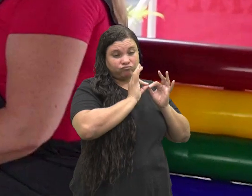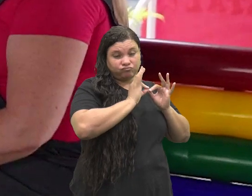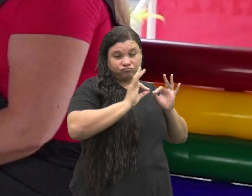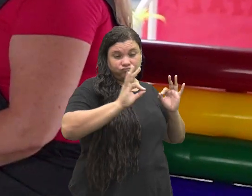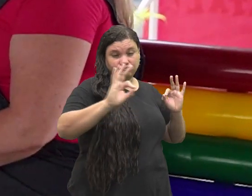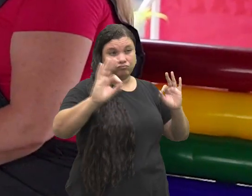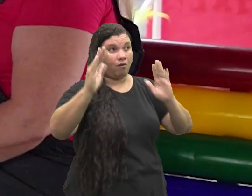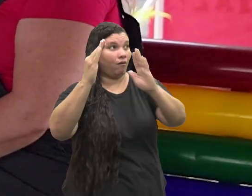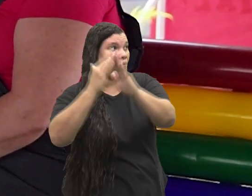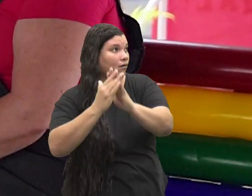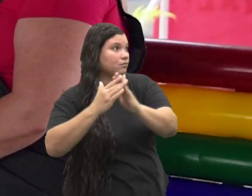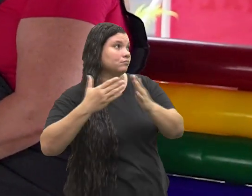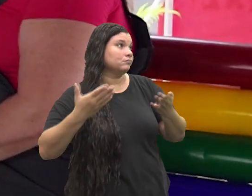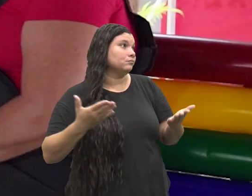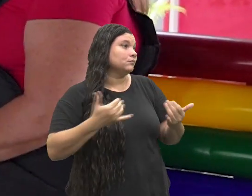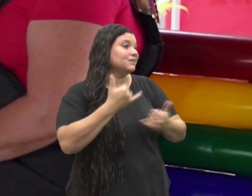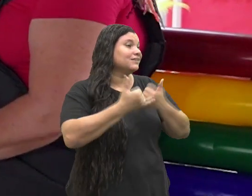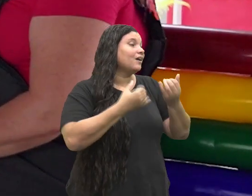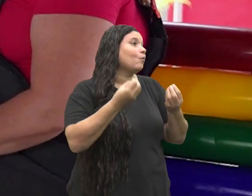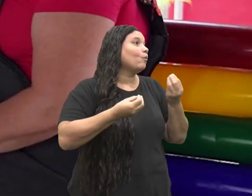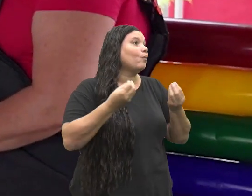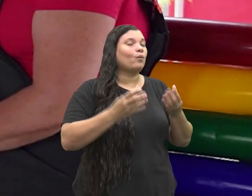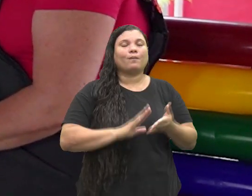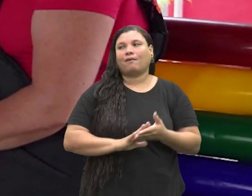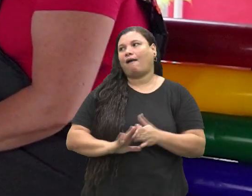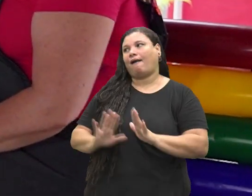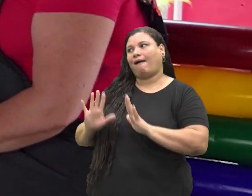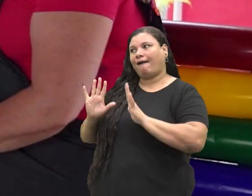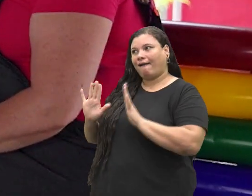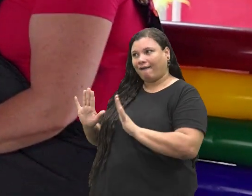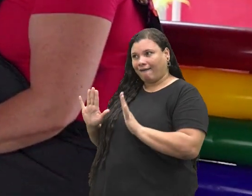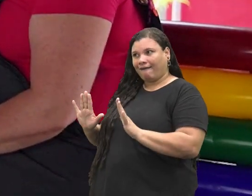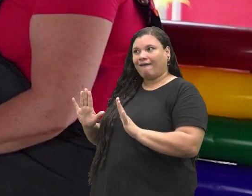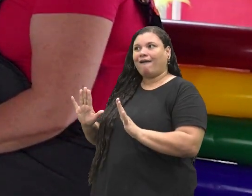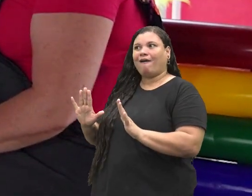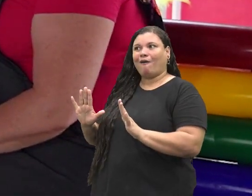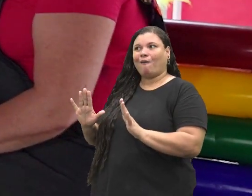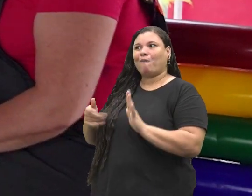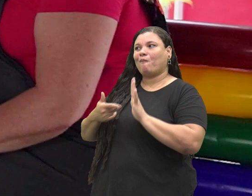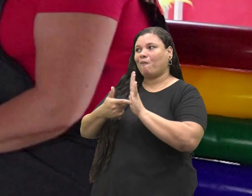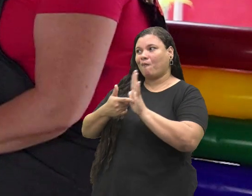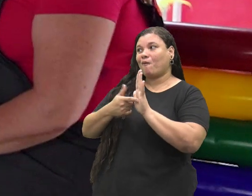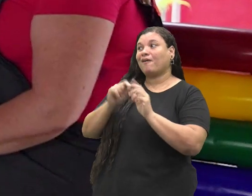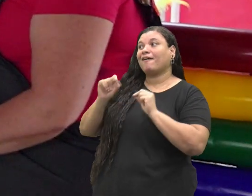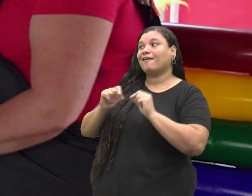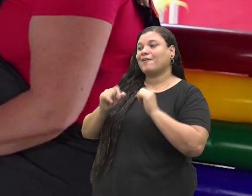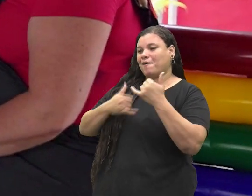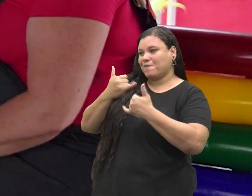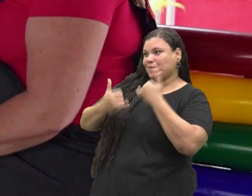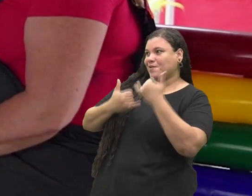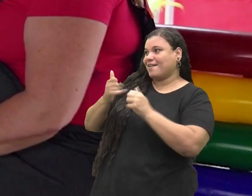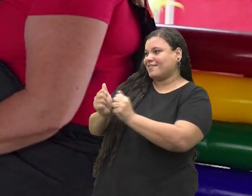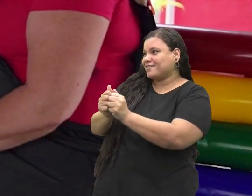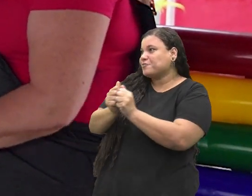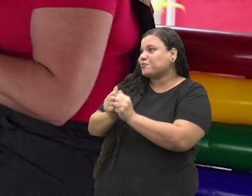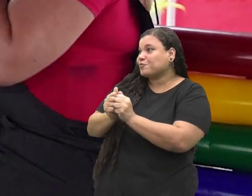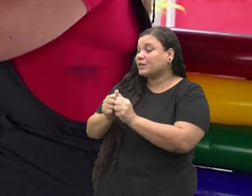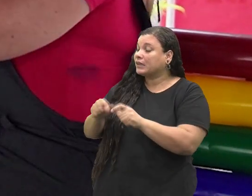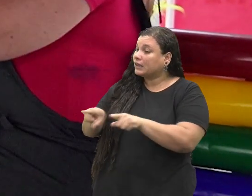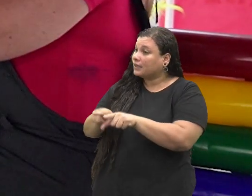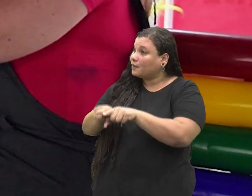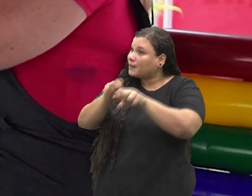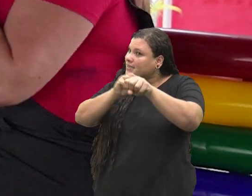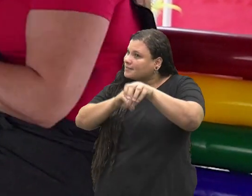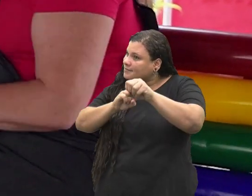E pra vocês também. Ai, que legal. Que tal a gente fazer essas brincadeiras juntas, ensinar o pessoal que tá